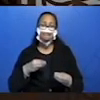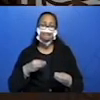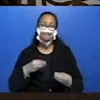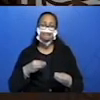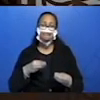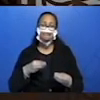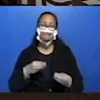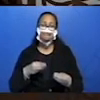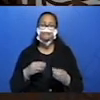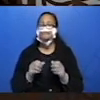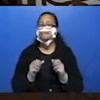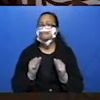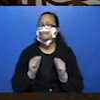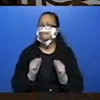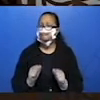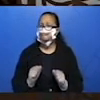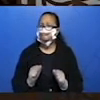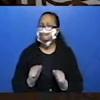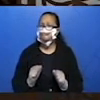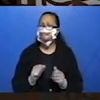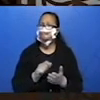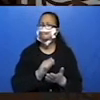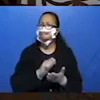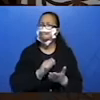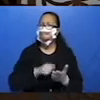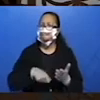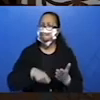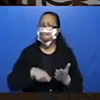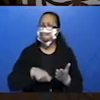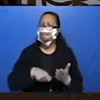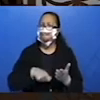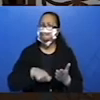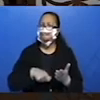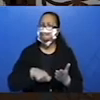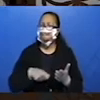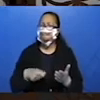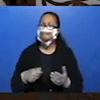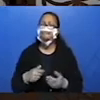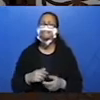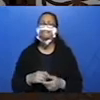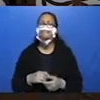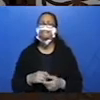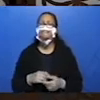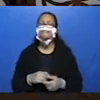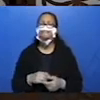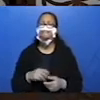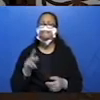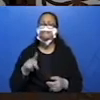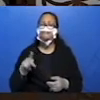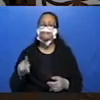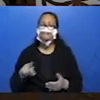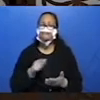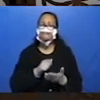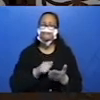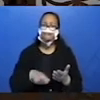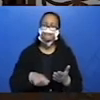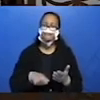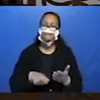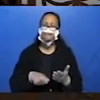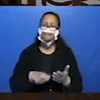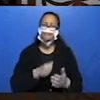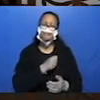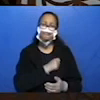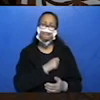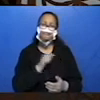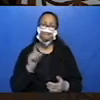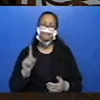pede etiquetas, mas não precisa. Se vocês marcarem, a professora fez aqui. A professora marcou número 1